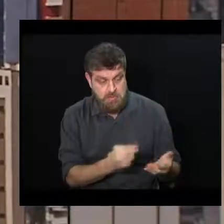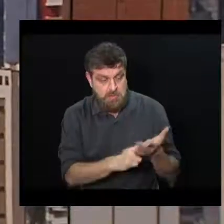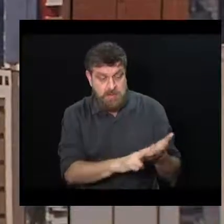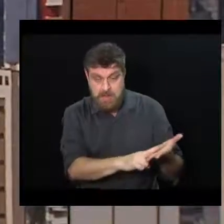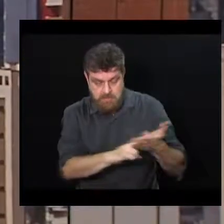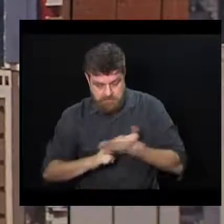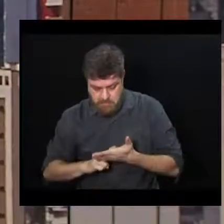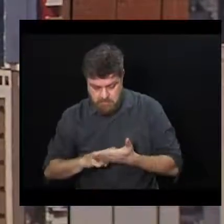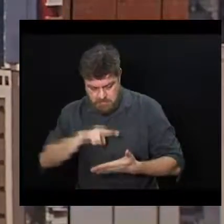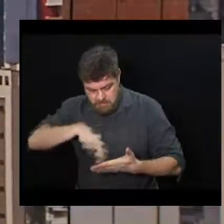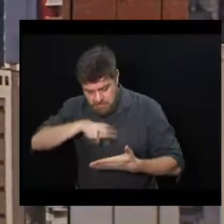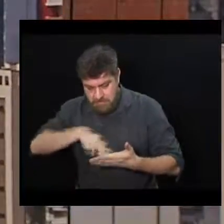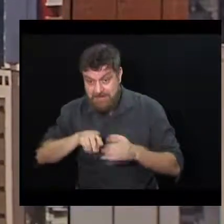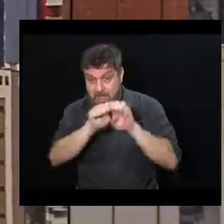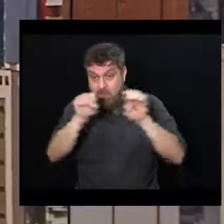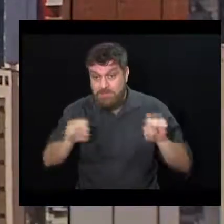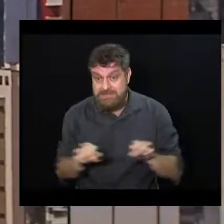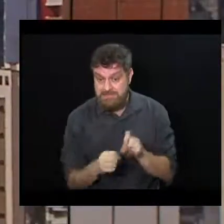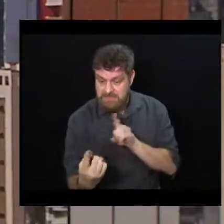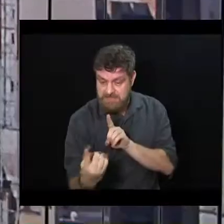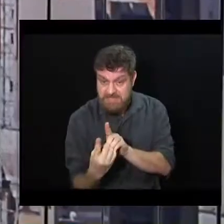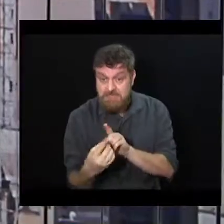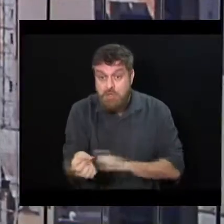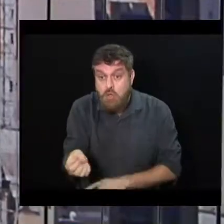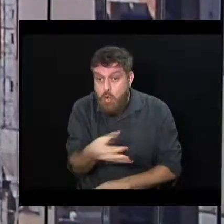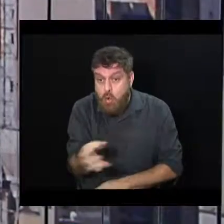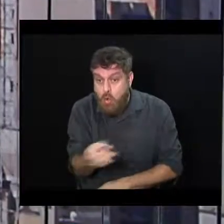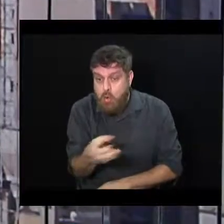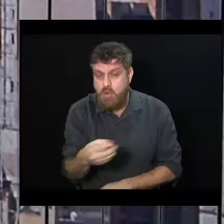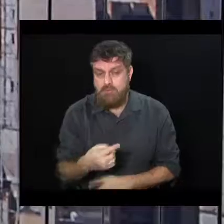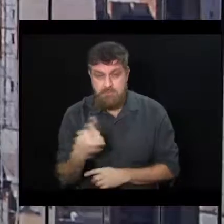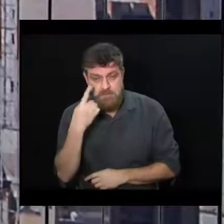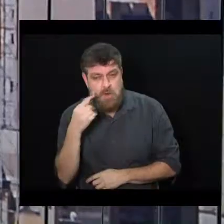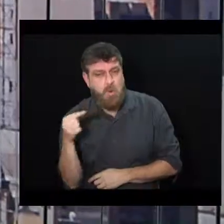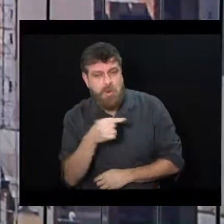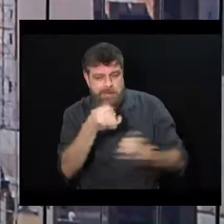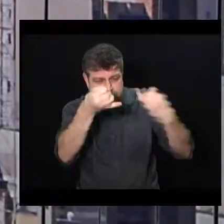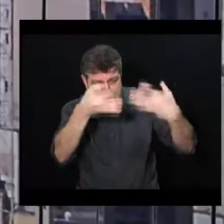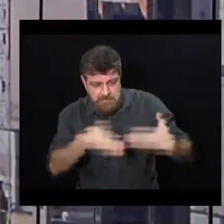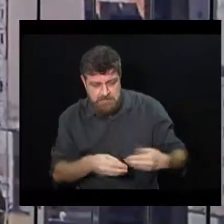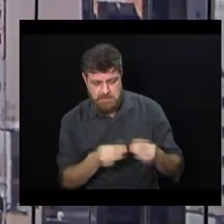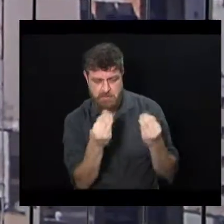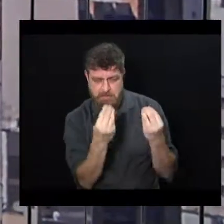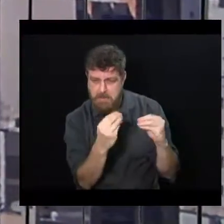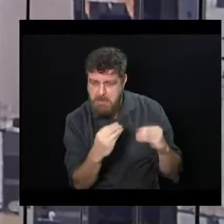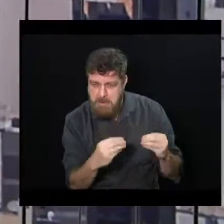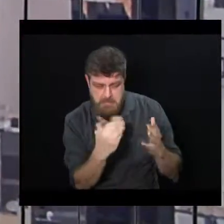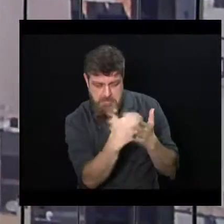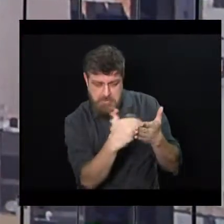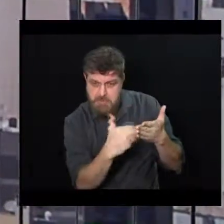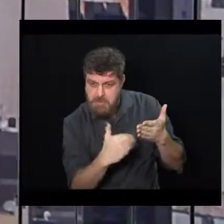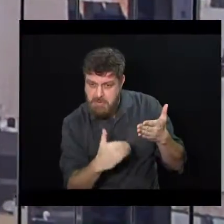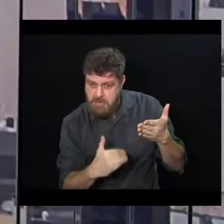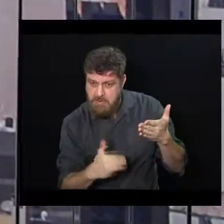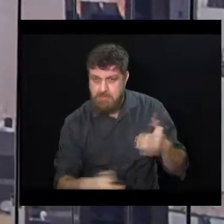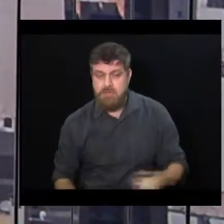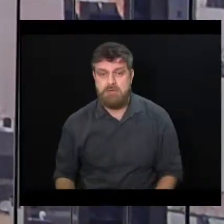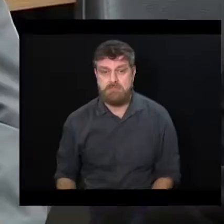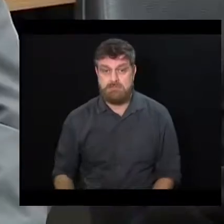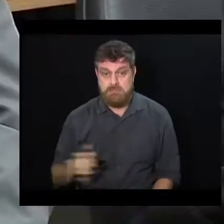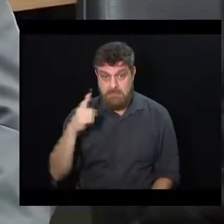modernizando o sistema de atendimento ao público. Veja o que mais eles falaram neste documento na reportagem da Mirna